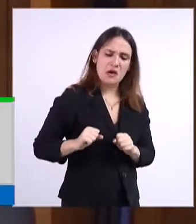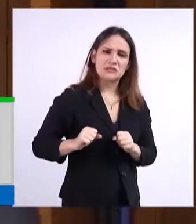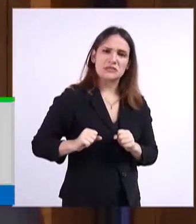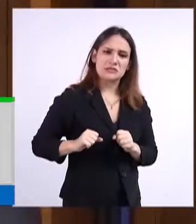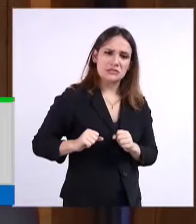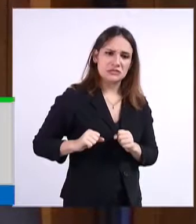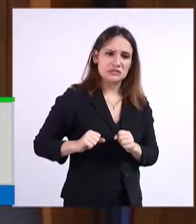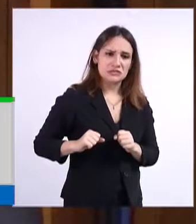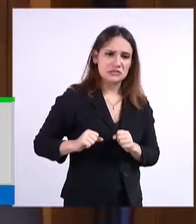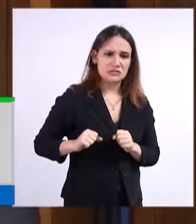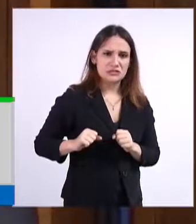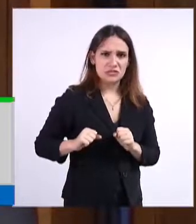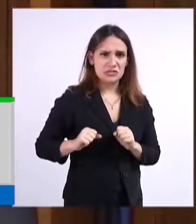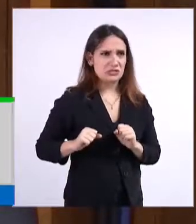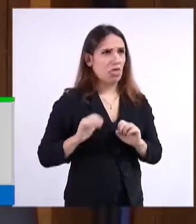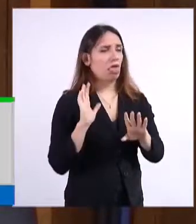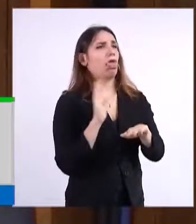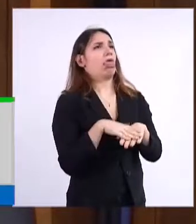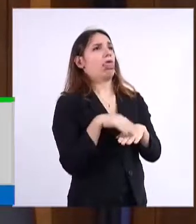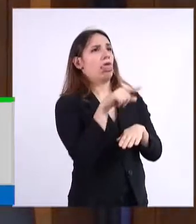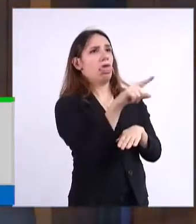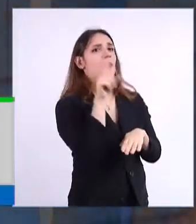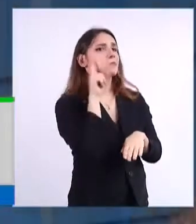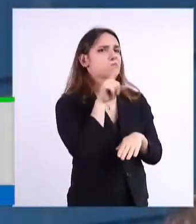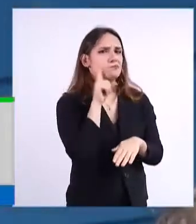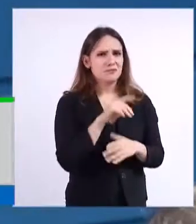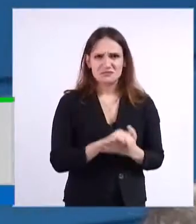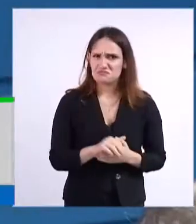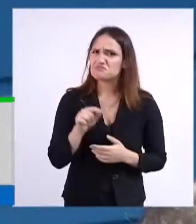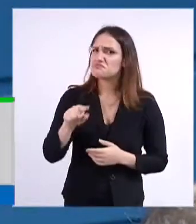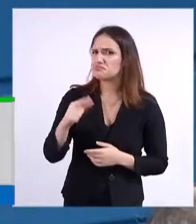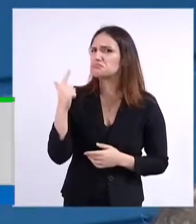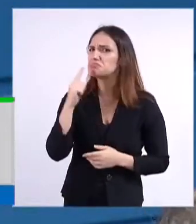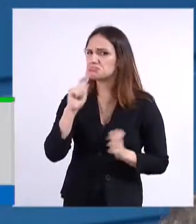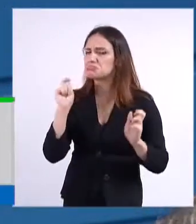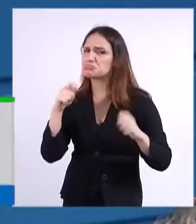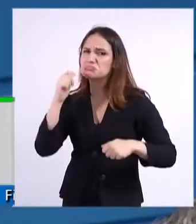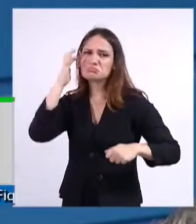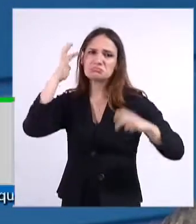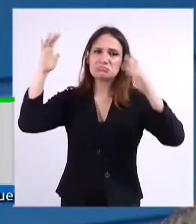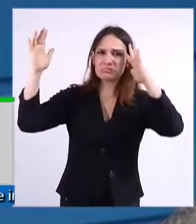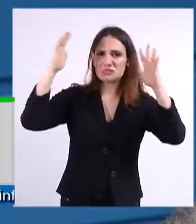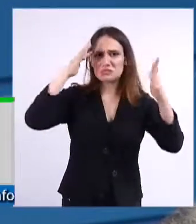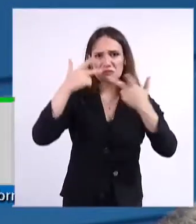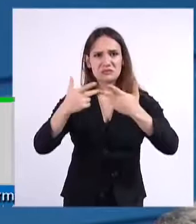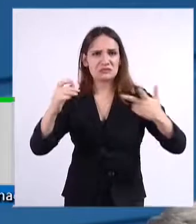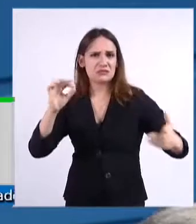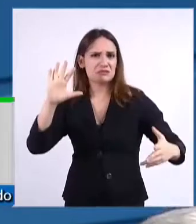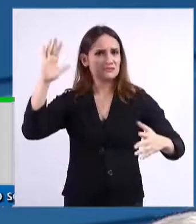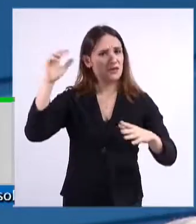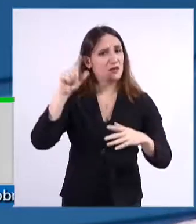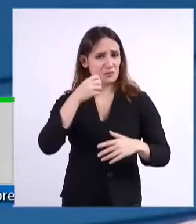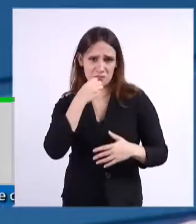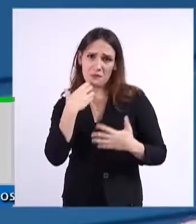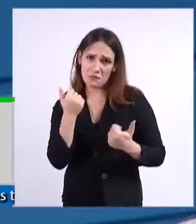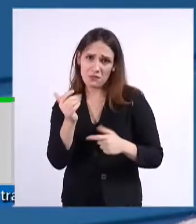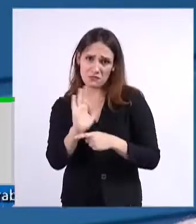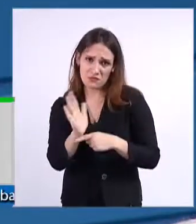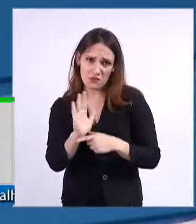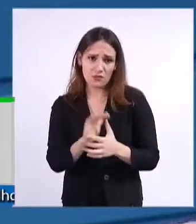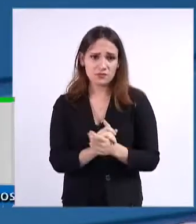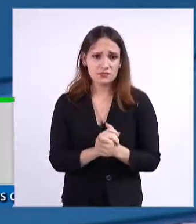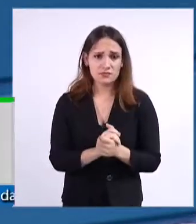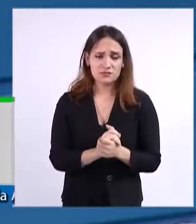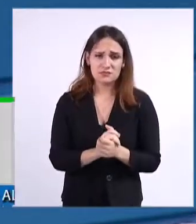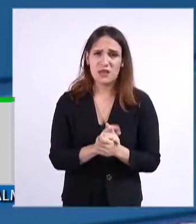americanos. Baixou tudo. Vossa Excelência realmente tem uma capacidade de produzir situações que dariam bom filme. Bom filme